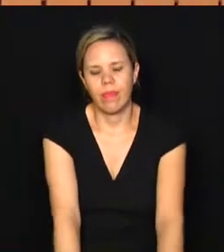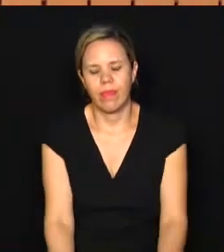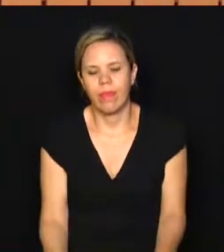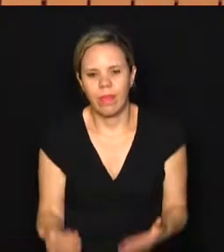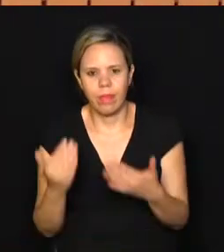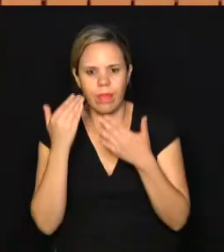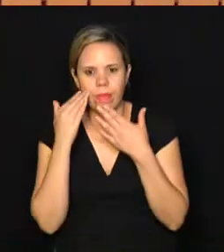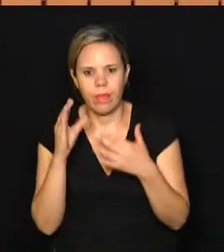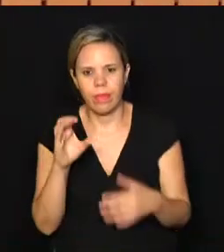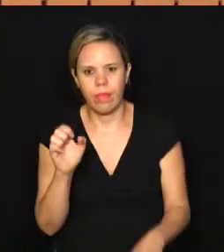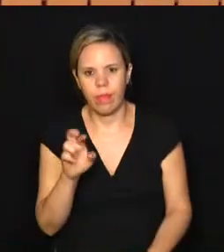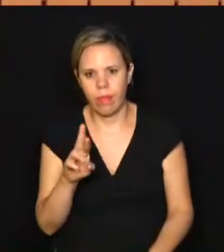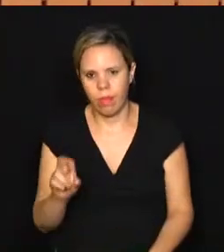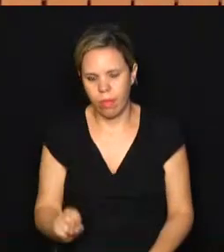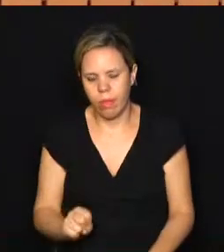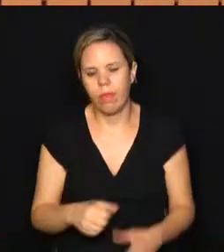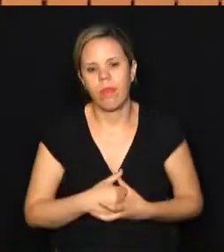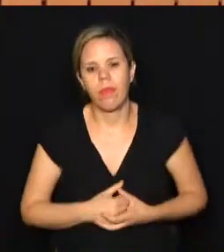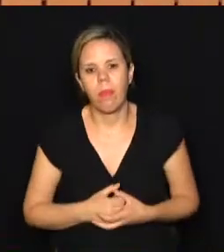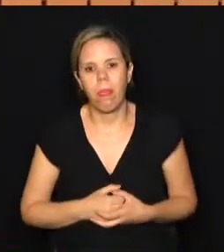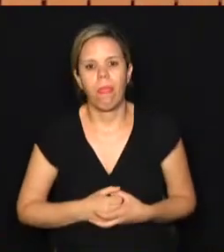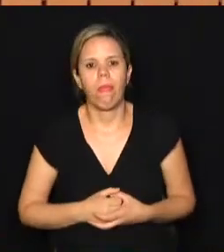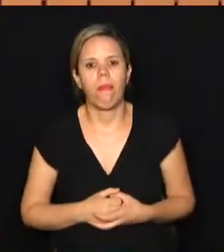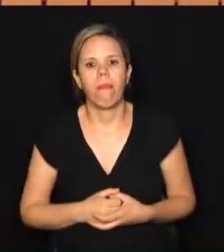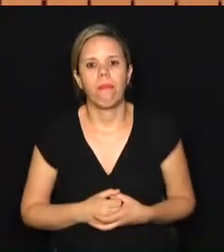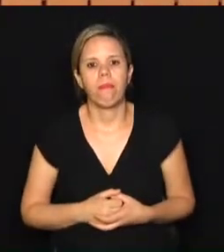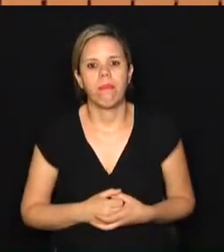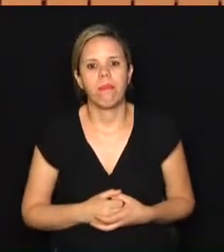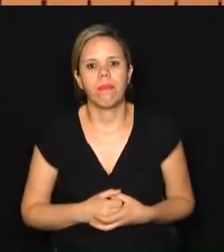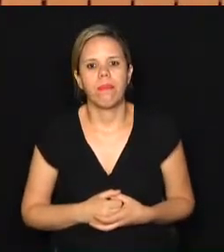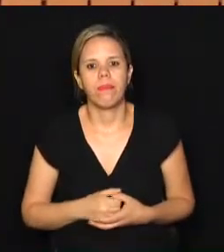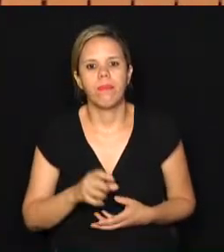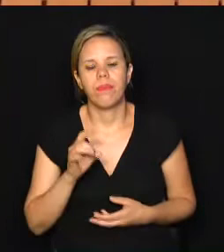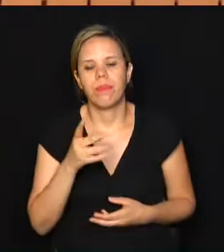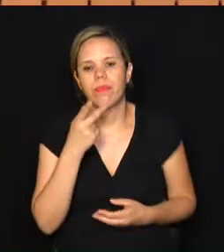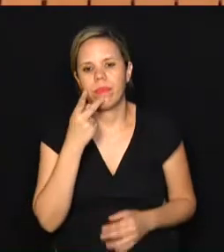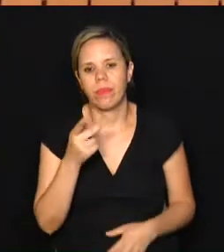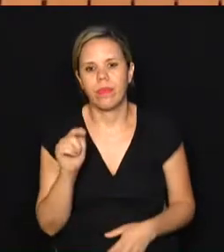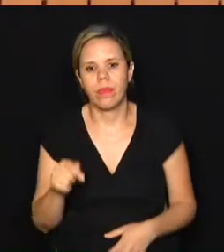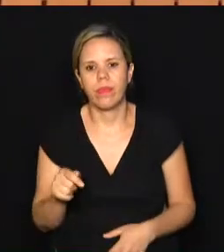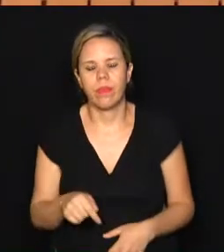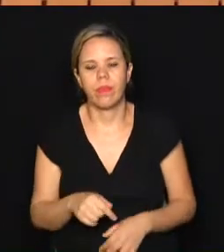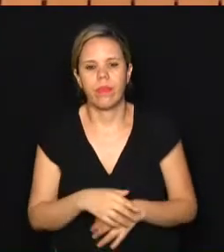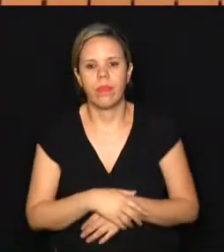Obrigada, César, pelas suas considerações. Só colocar uma questão, nós